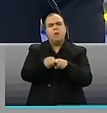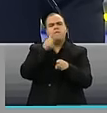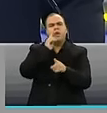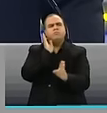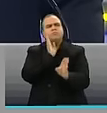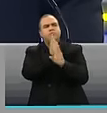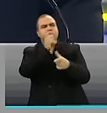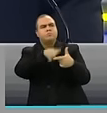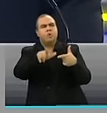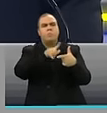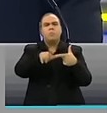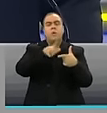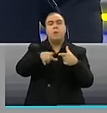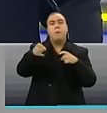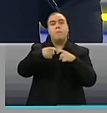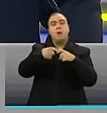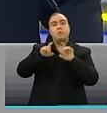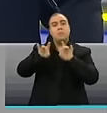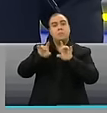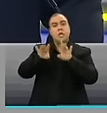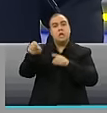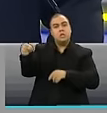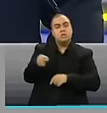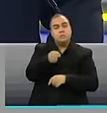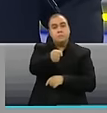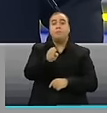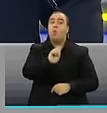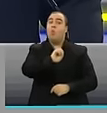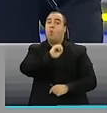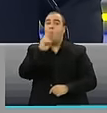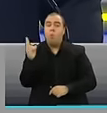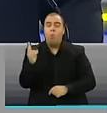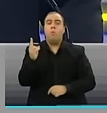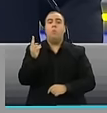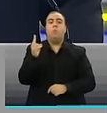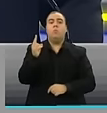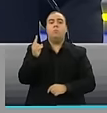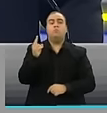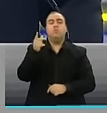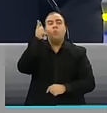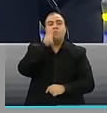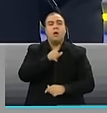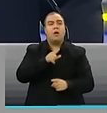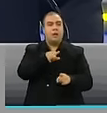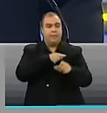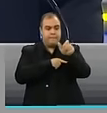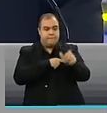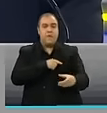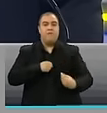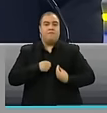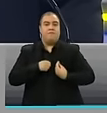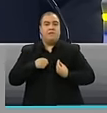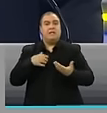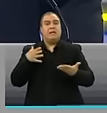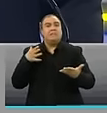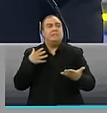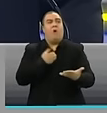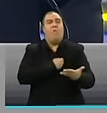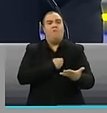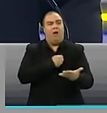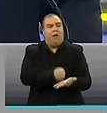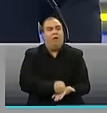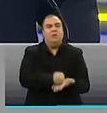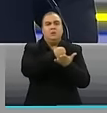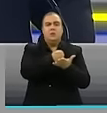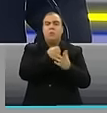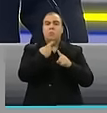a consulta com o especialista seja feita ali, ou então o procedimento necessário para salvar a vida dessa criança que morreu, porque aquele lá,